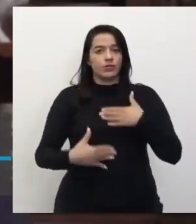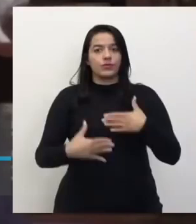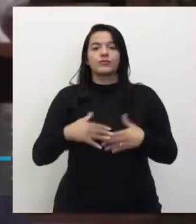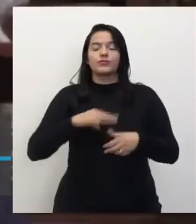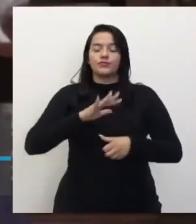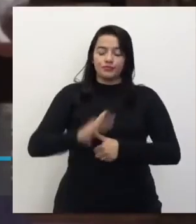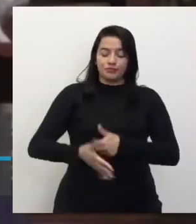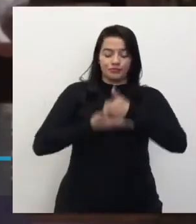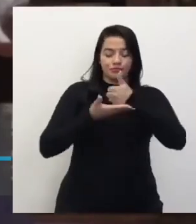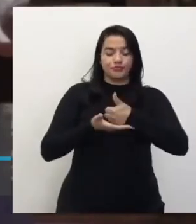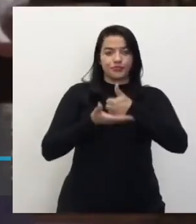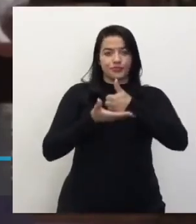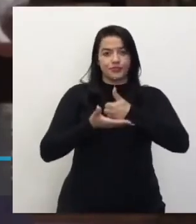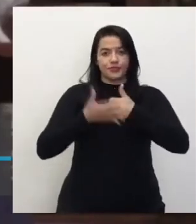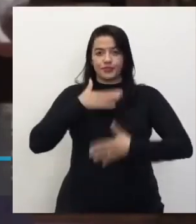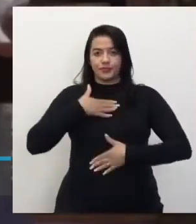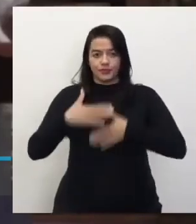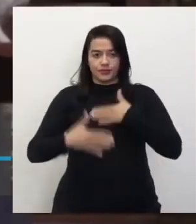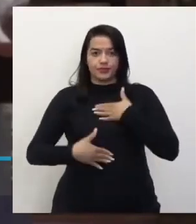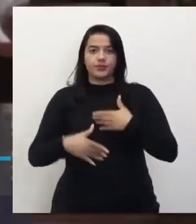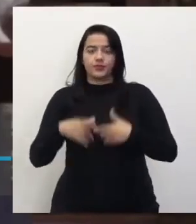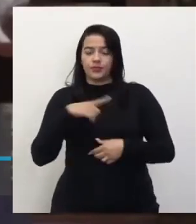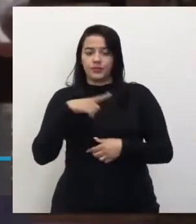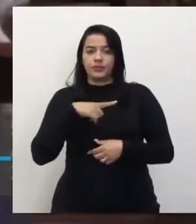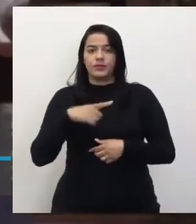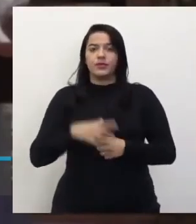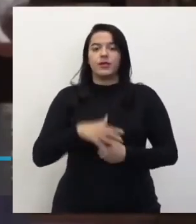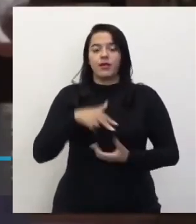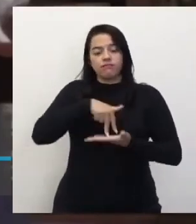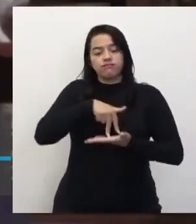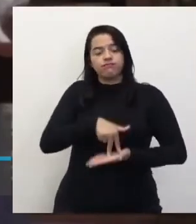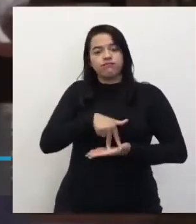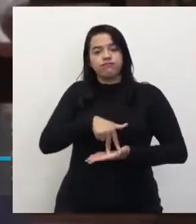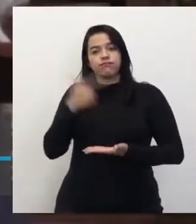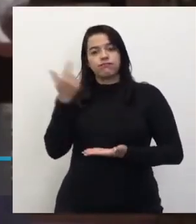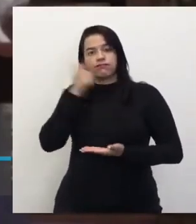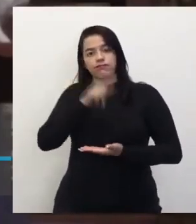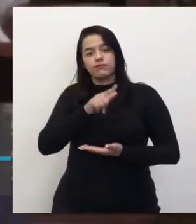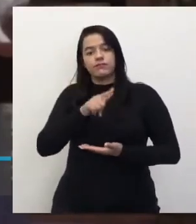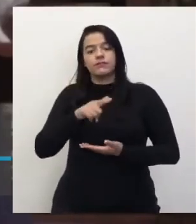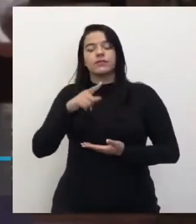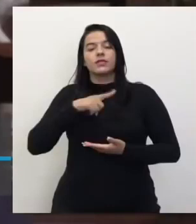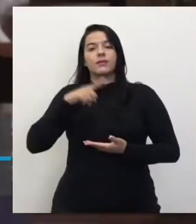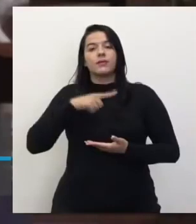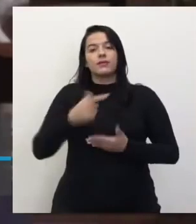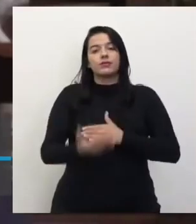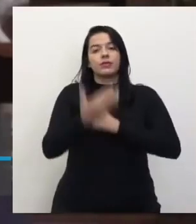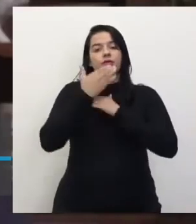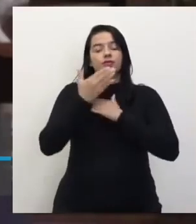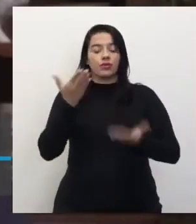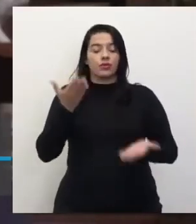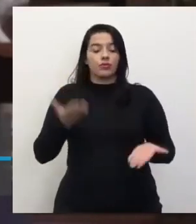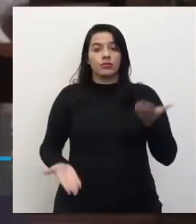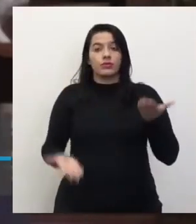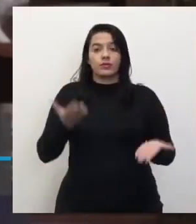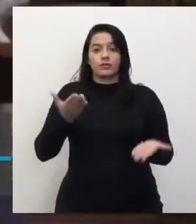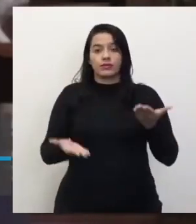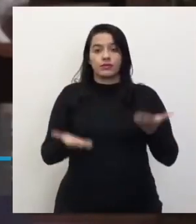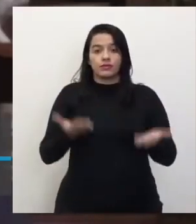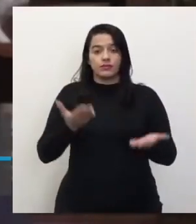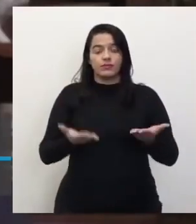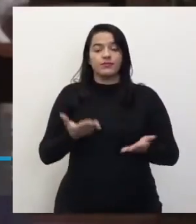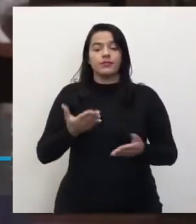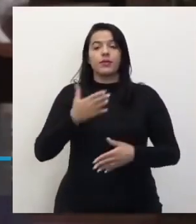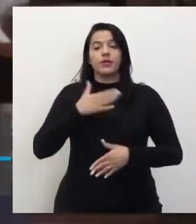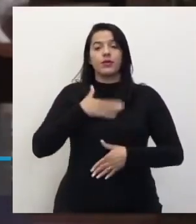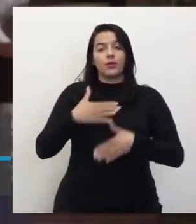sustentar o corpo. A Ária também falou, olha aqui, olha, equilíbrio. O Gustavo também falou, olha, manter o